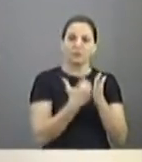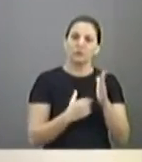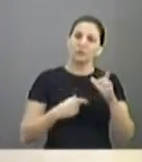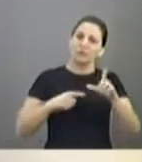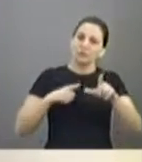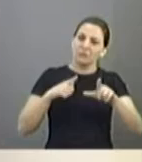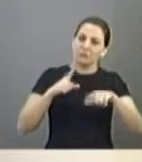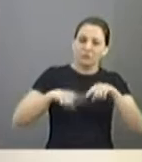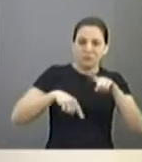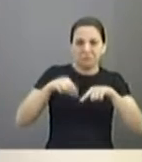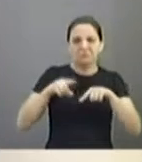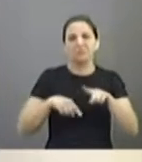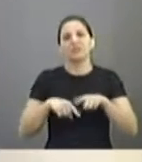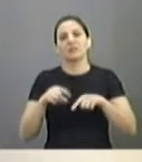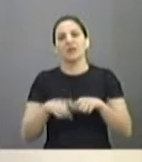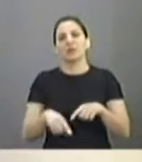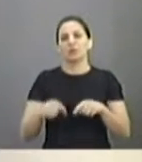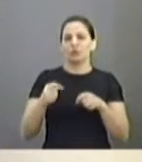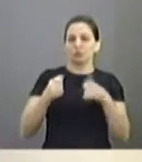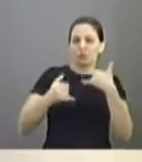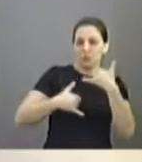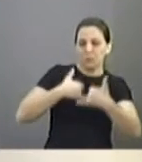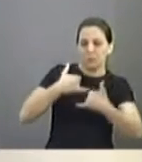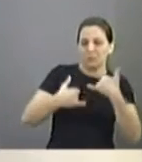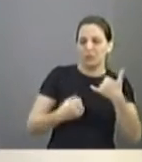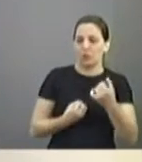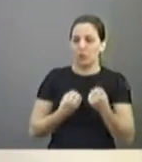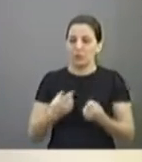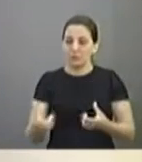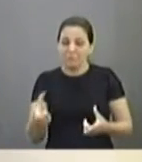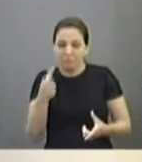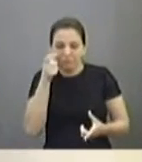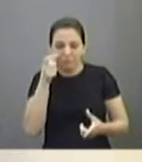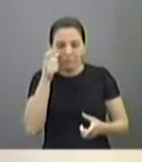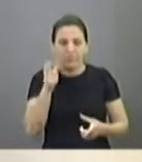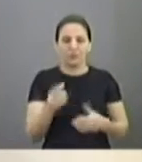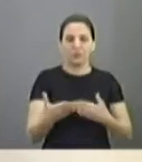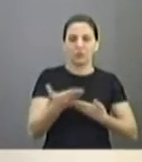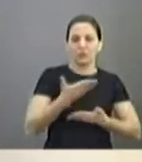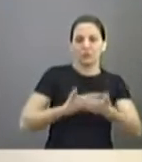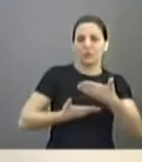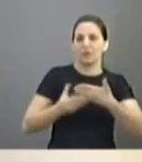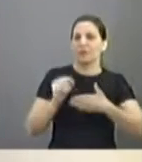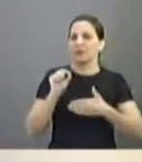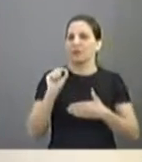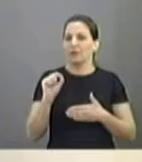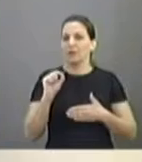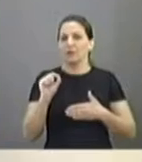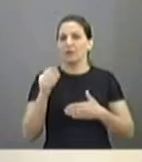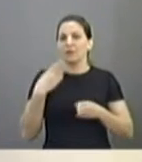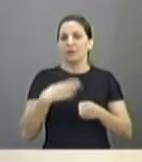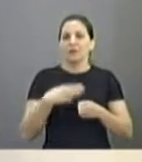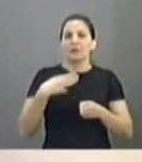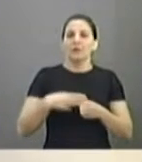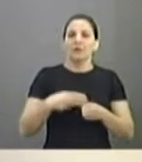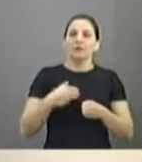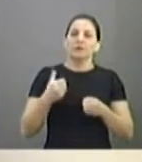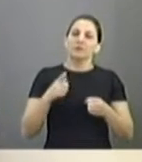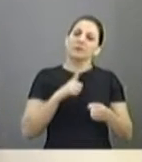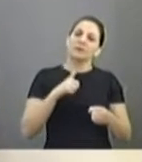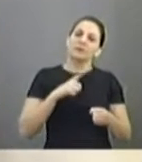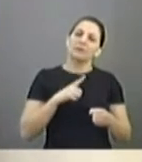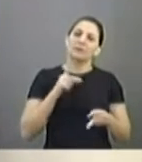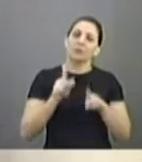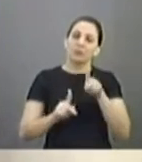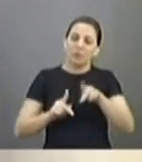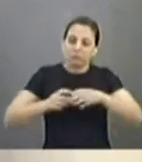aí, para poder ser atrativo e poder, de fato, dialogar com aquilo que a cidade de Araraquara tem, que é um